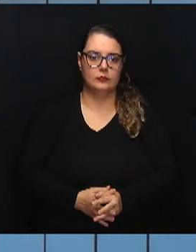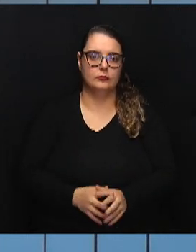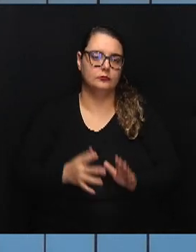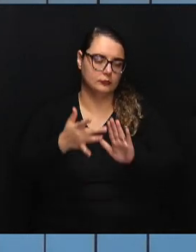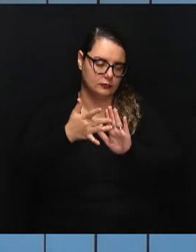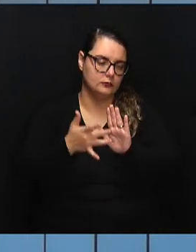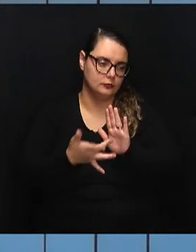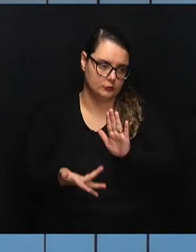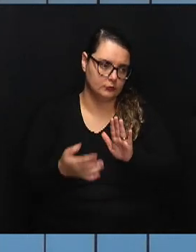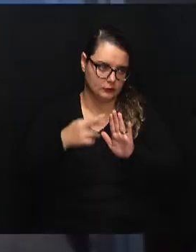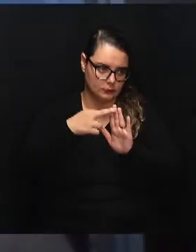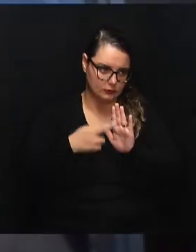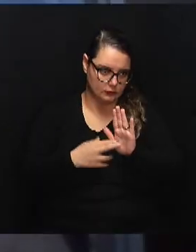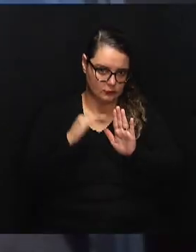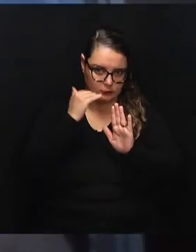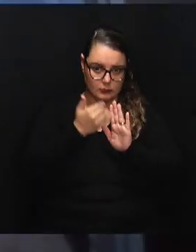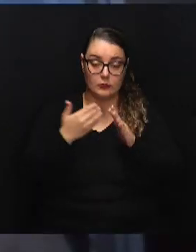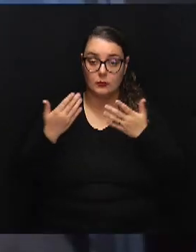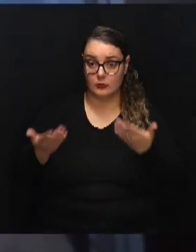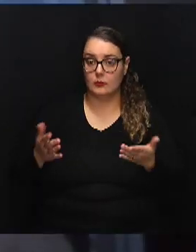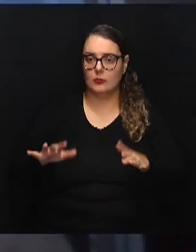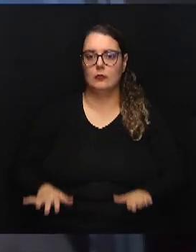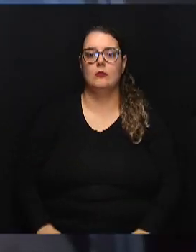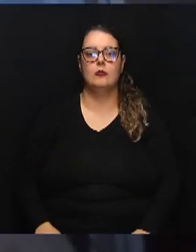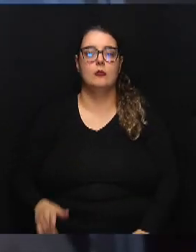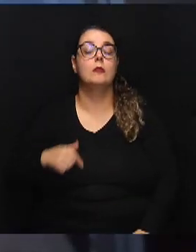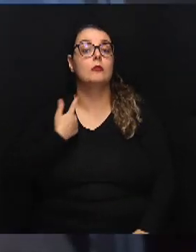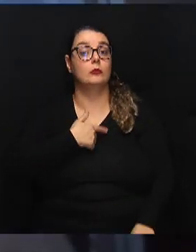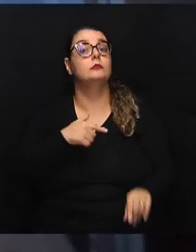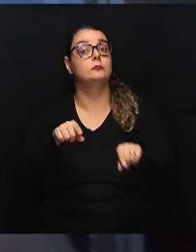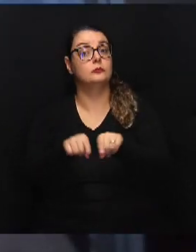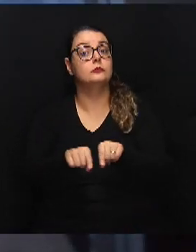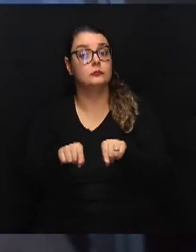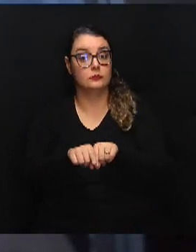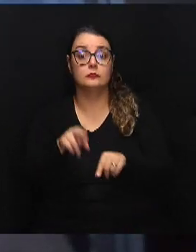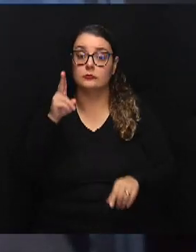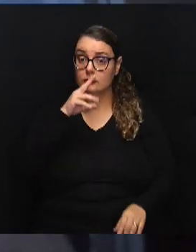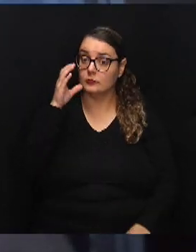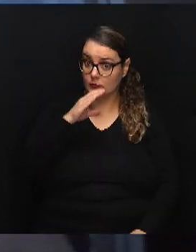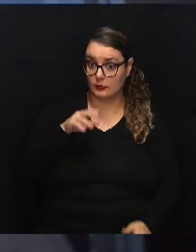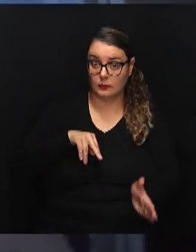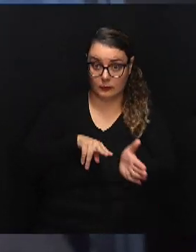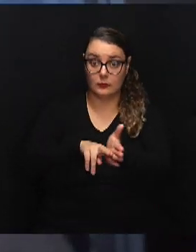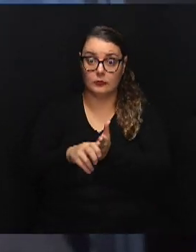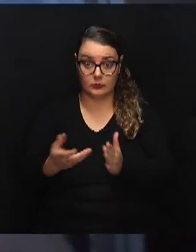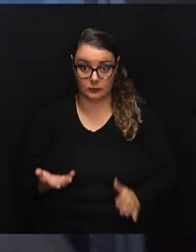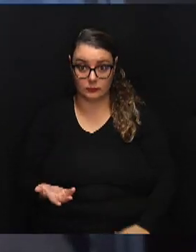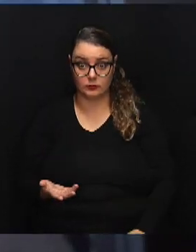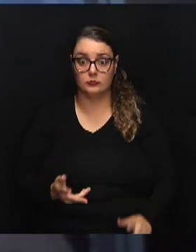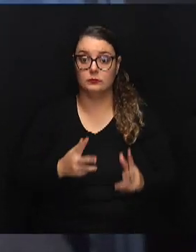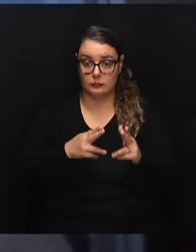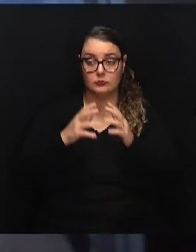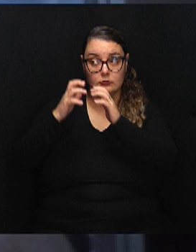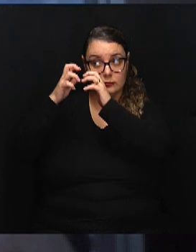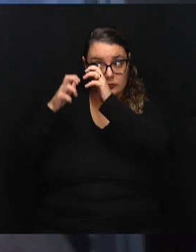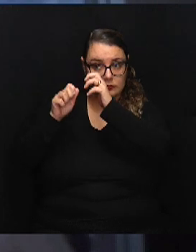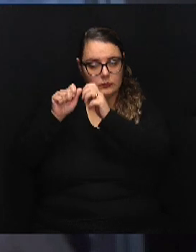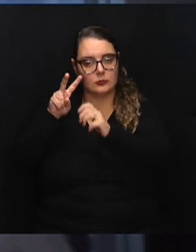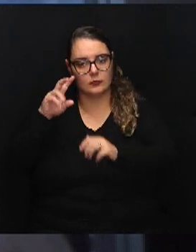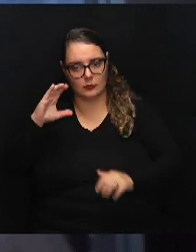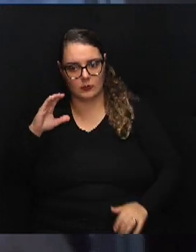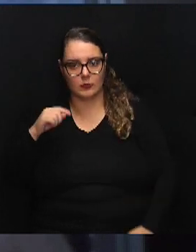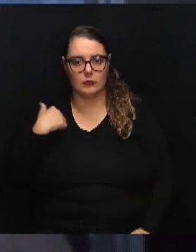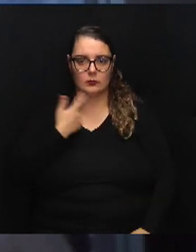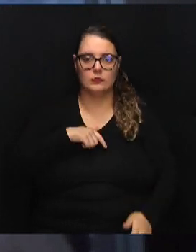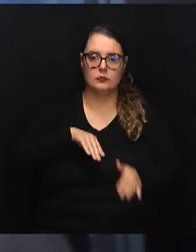protocolo? Vamos lá, então a gente também tem uma urgência de diagnóstico, assim como no AVC, tá? A gente costuma